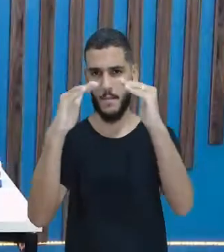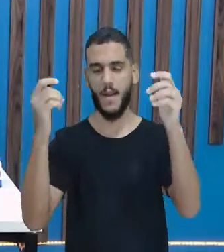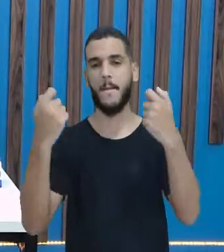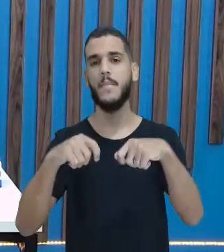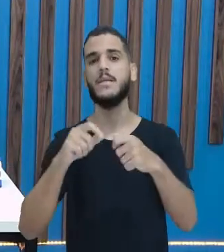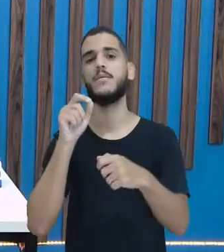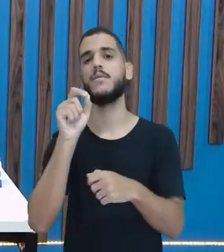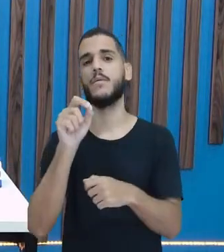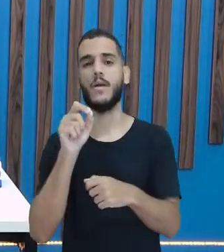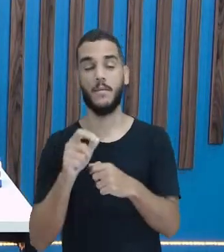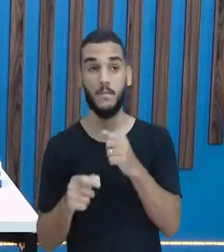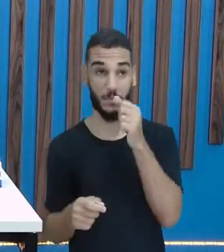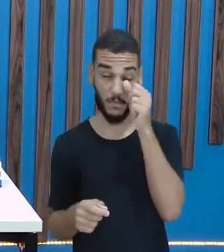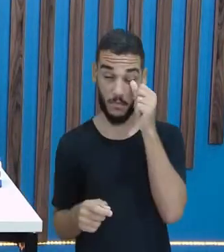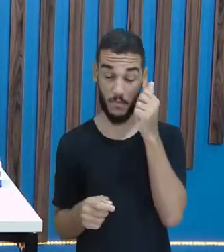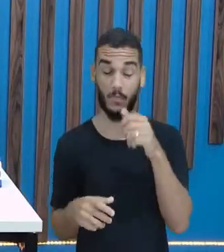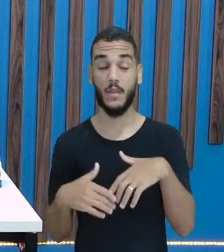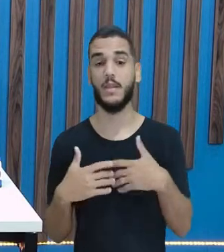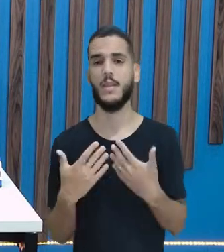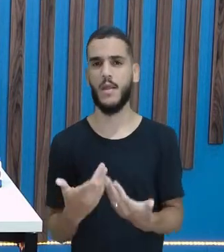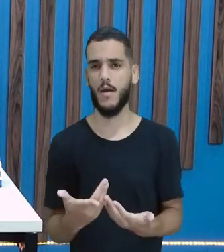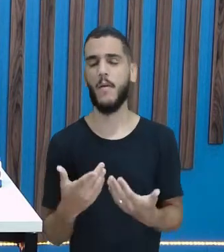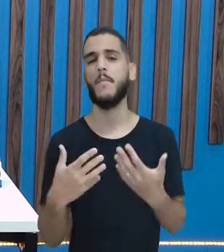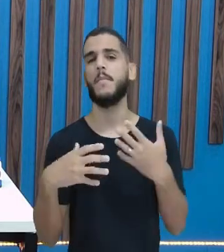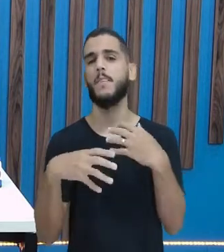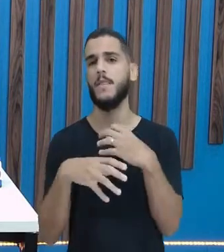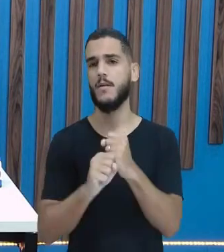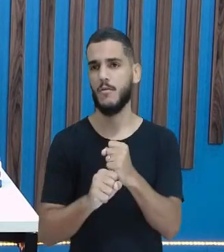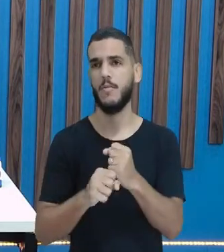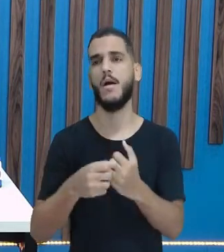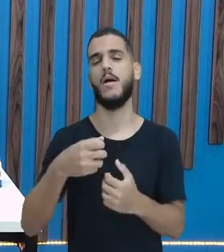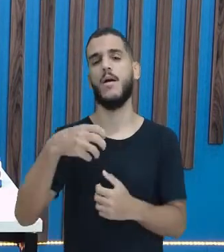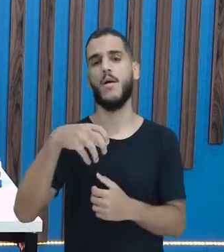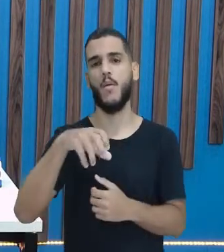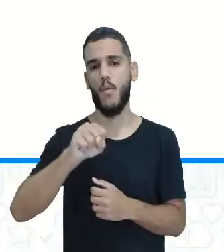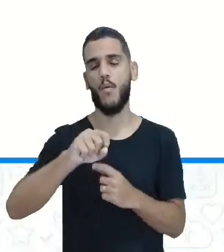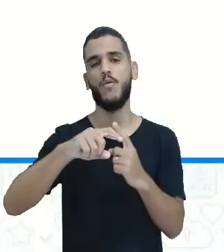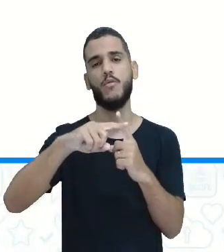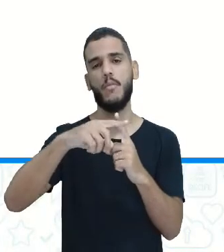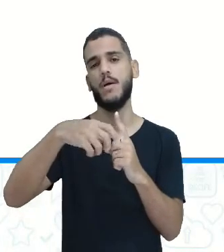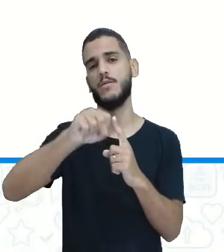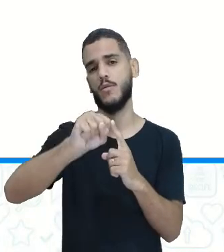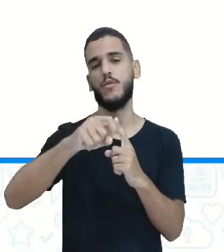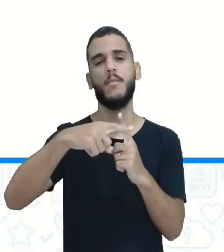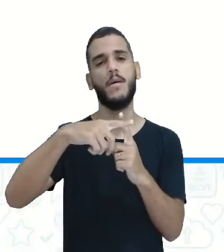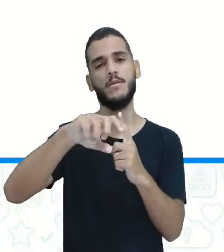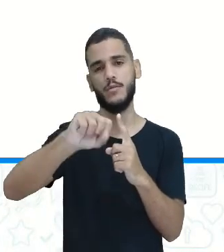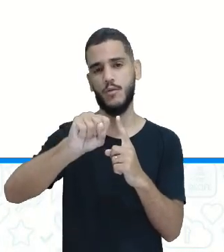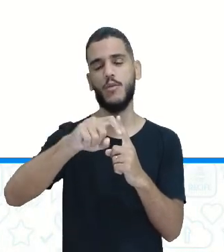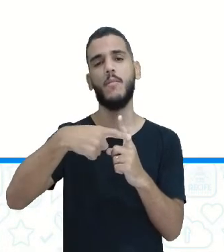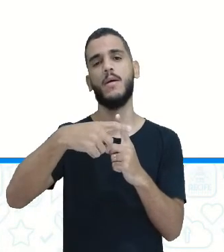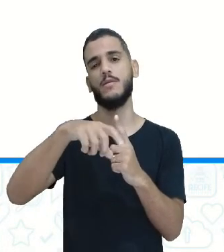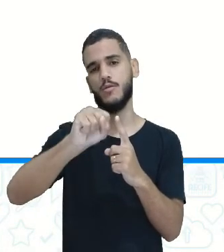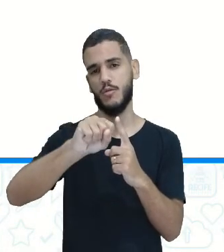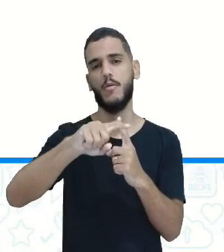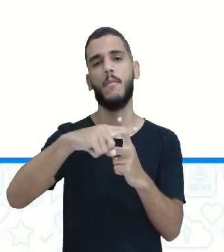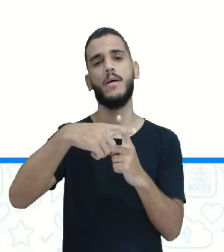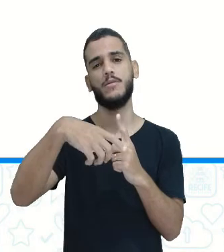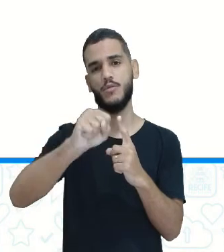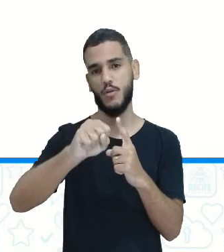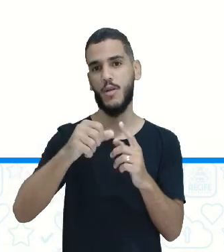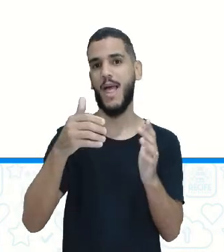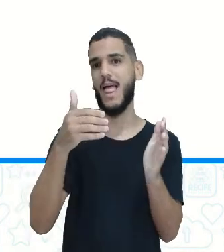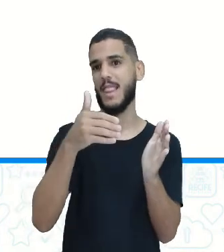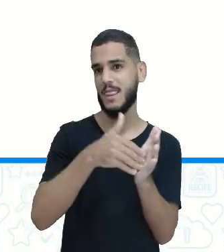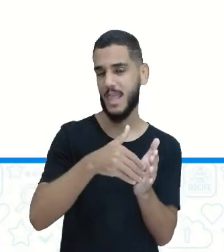fazer? Ou você vai somar ali, né, de 8 em 8 em 8 até chegar nas 5 prateleiras, ou